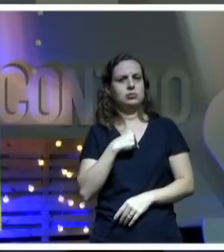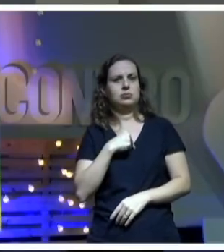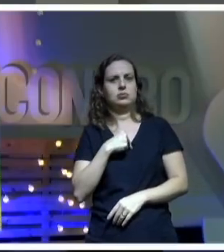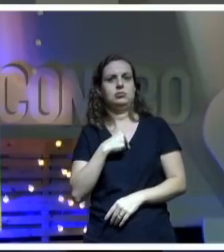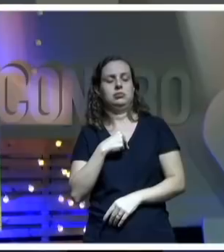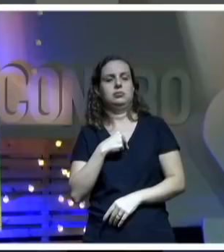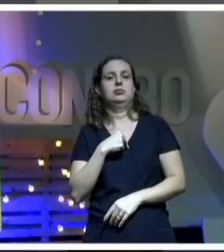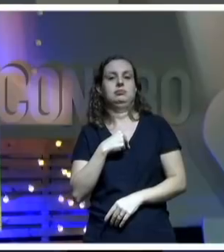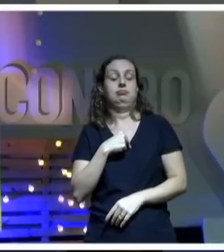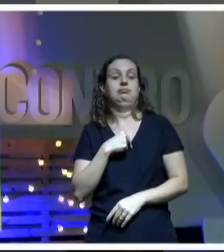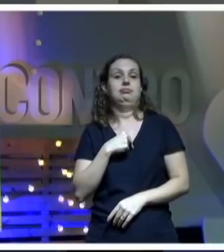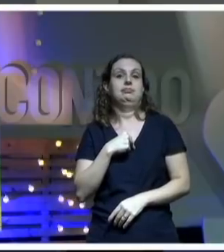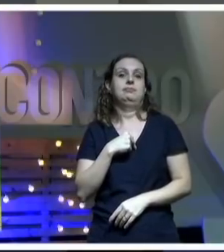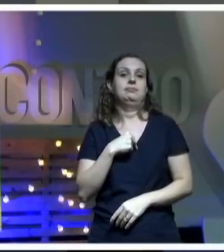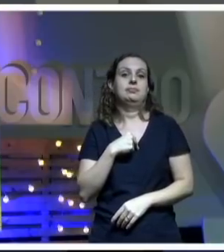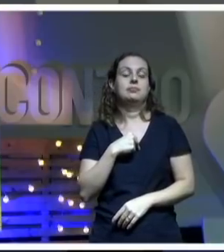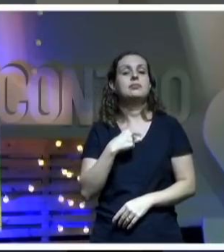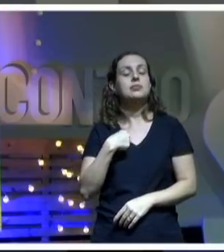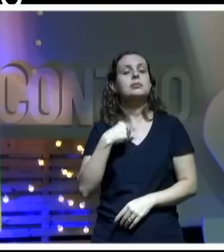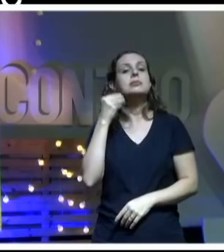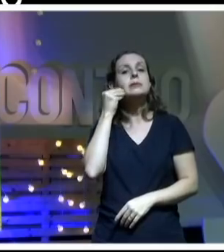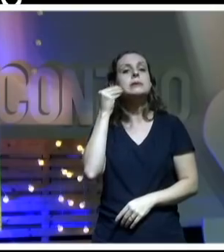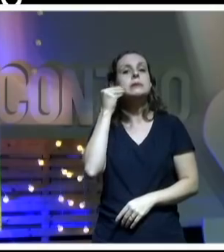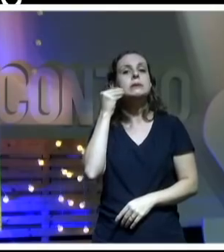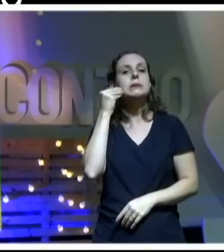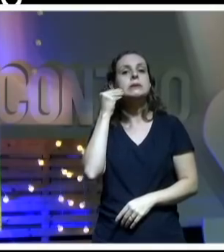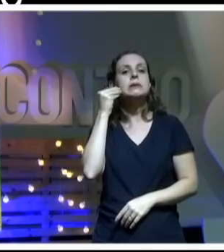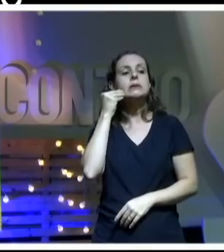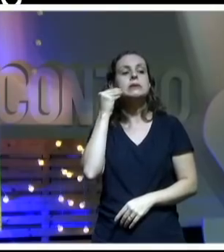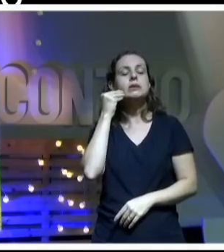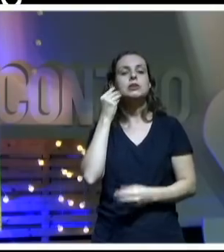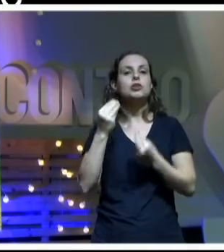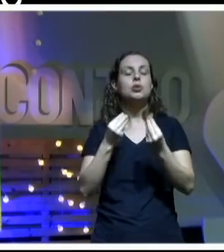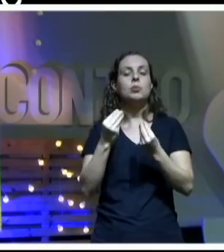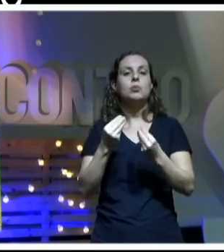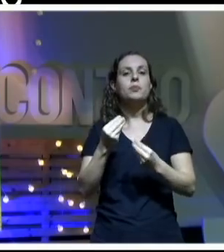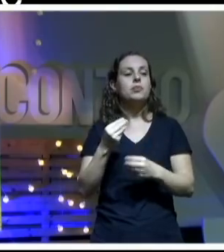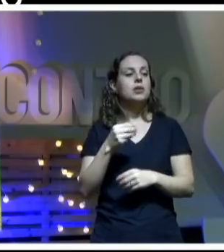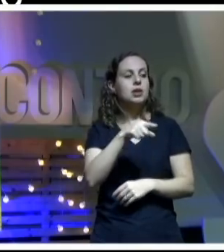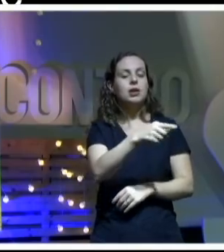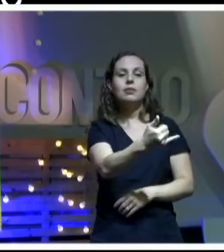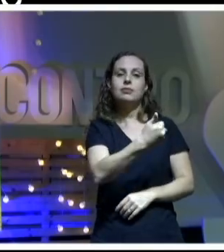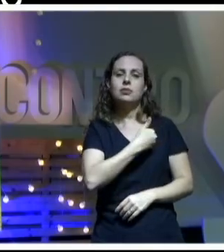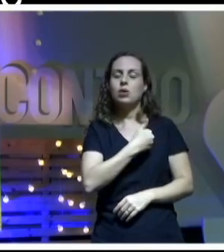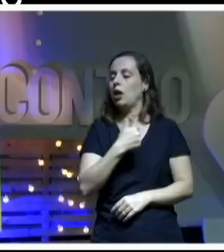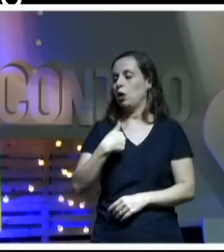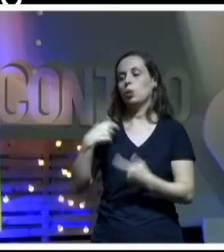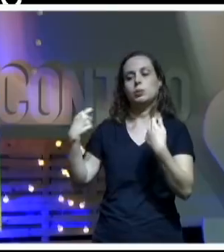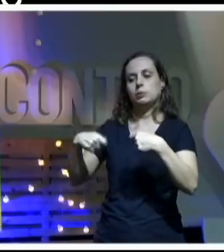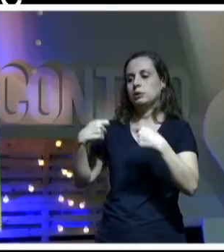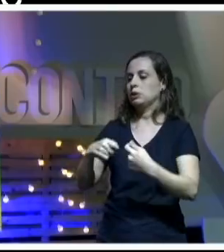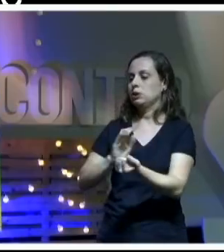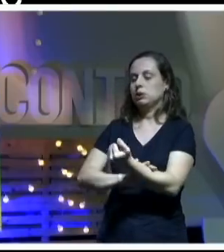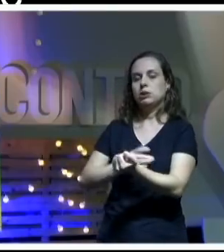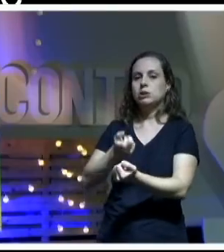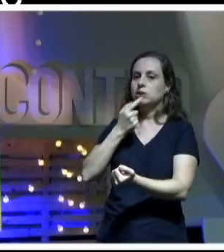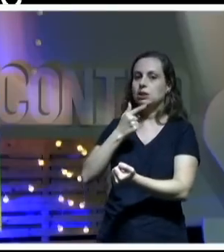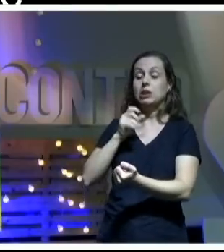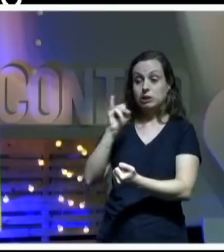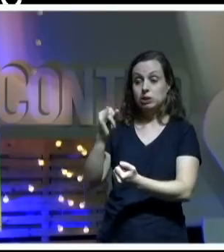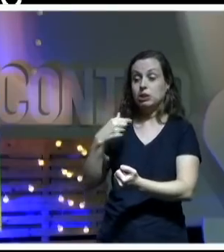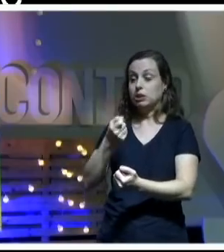só não se eu tentei parar seu conteúdo ficassem eu não consigo trabalhar nesses dados aqui ó